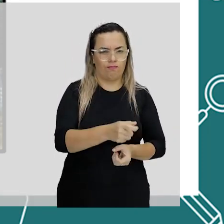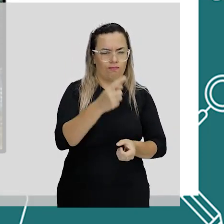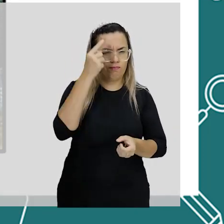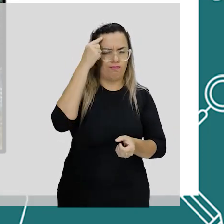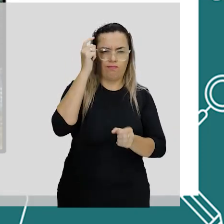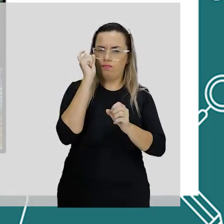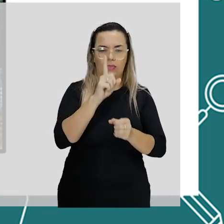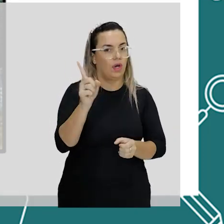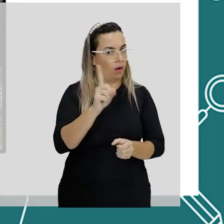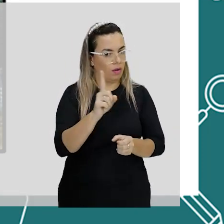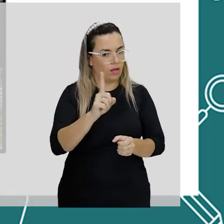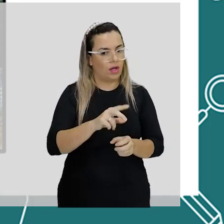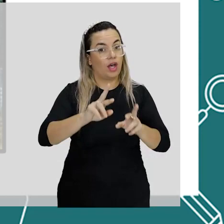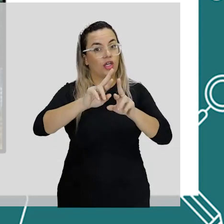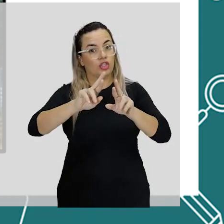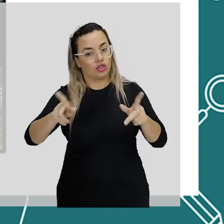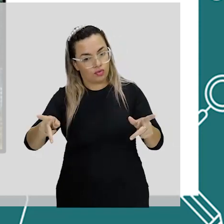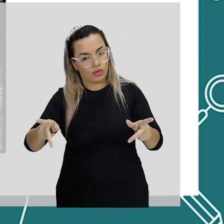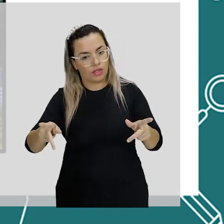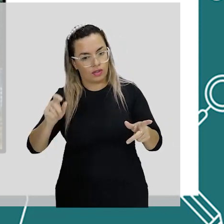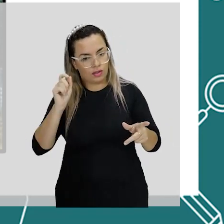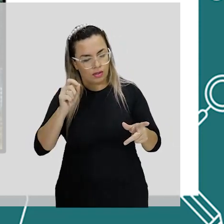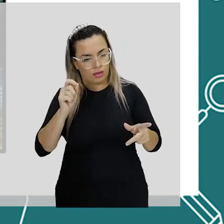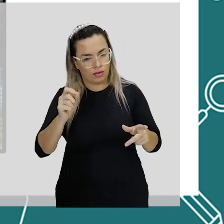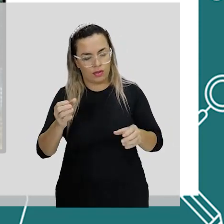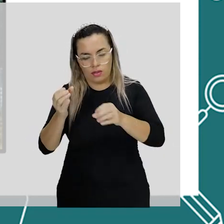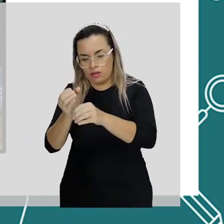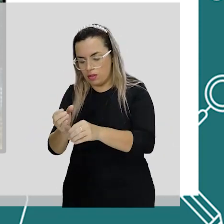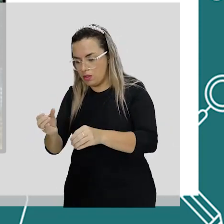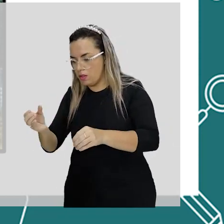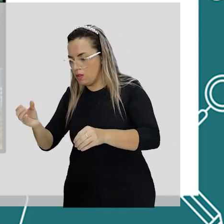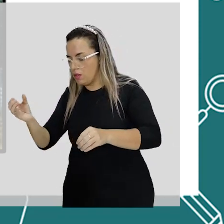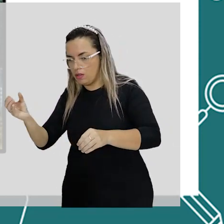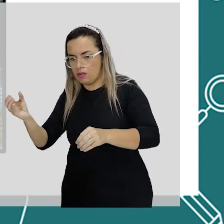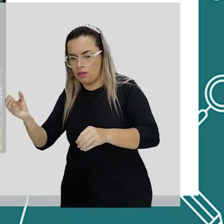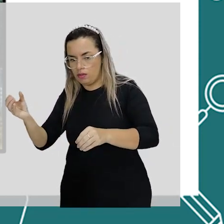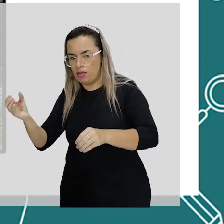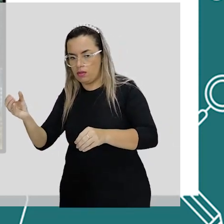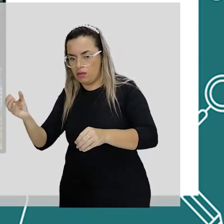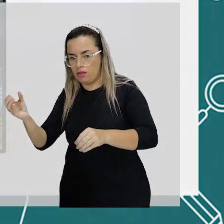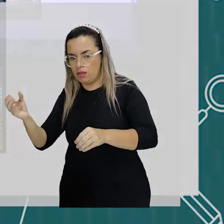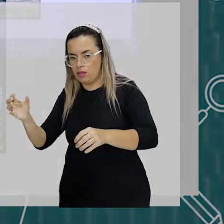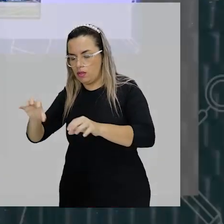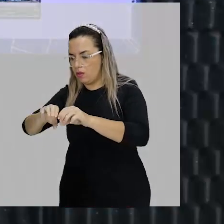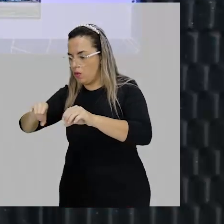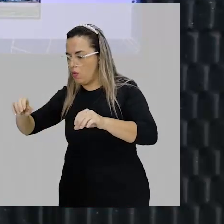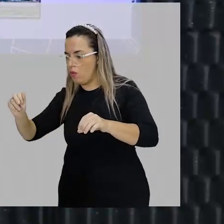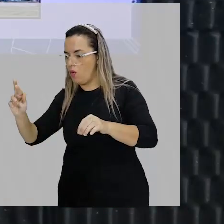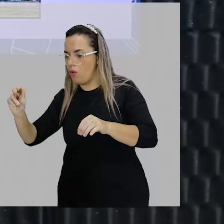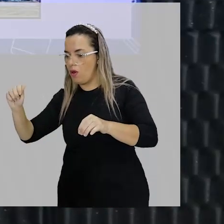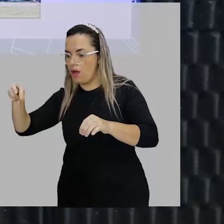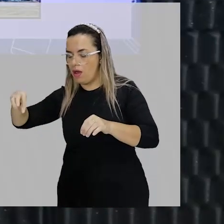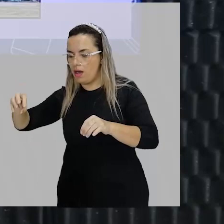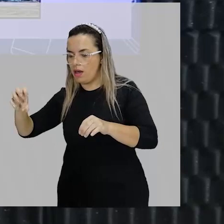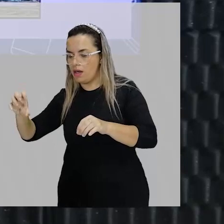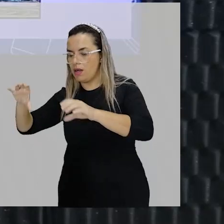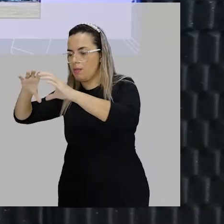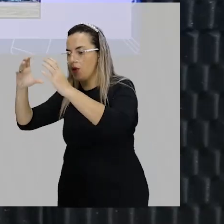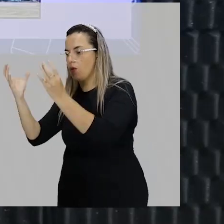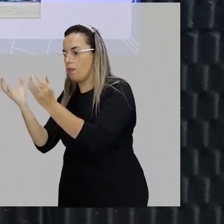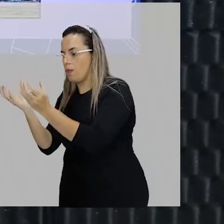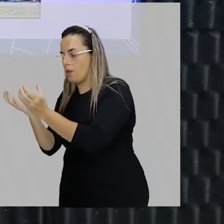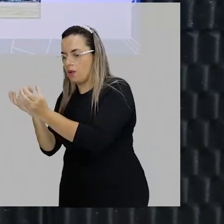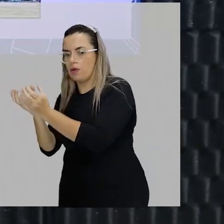prego. Não, o martelo aquele é diferenciado. Tem uma alça, tem aqui um arame e tem uma bola.